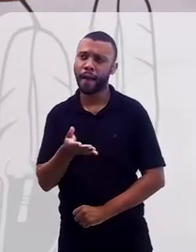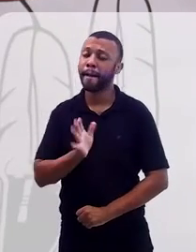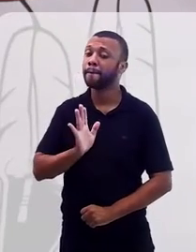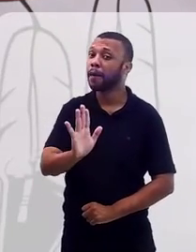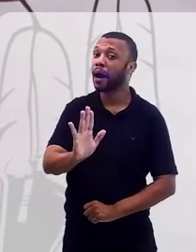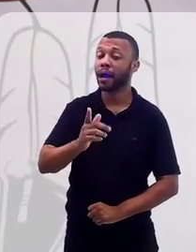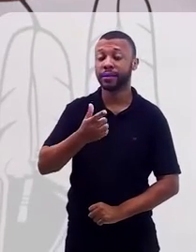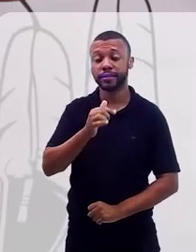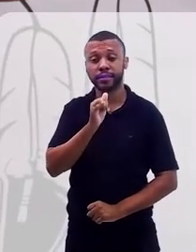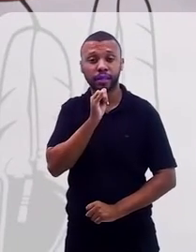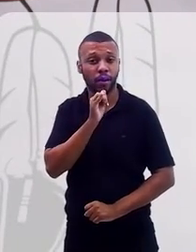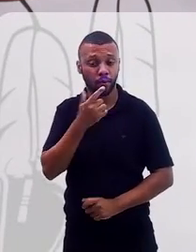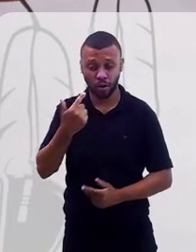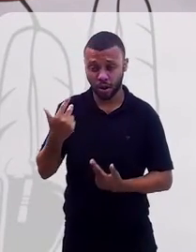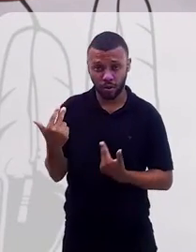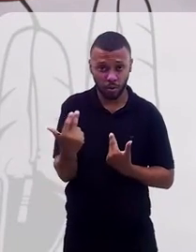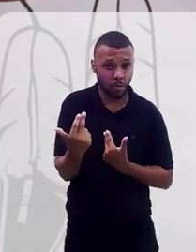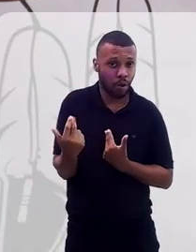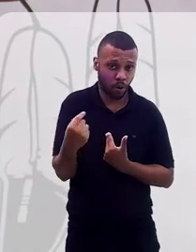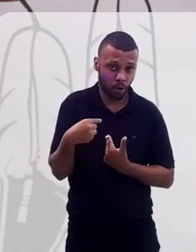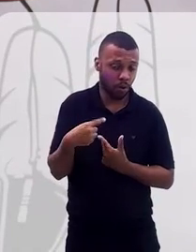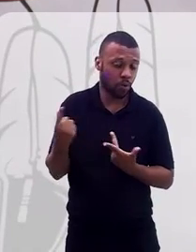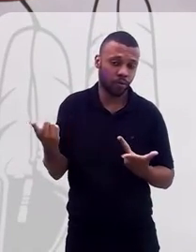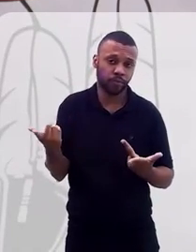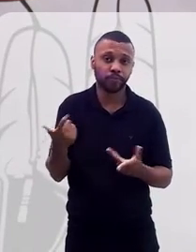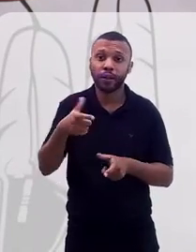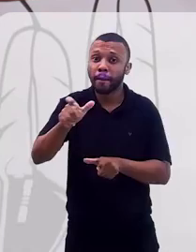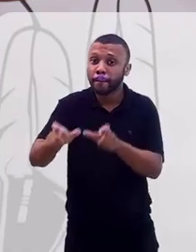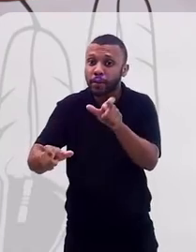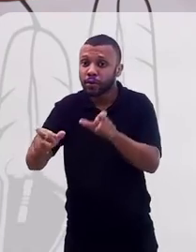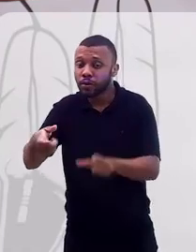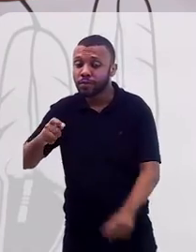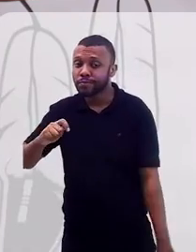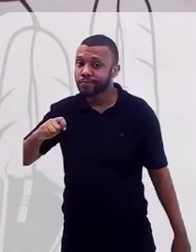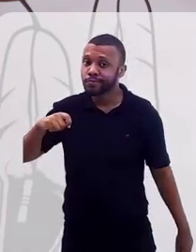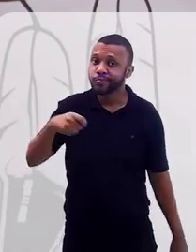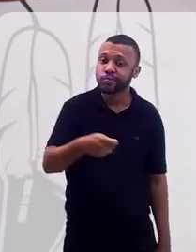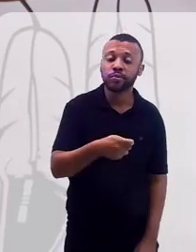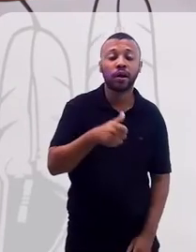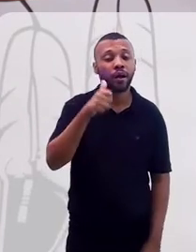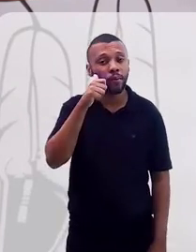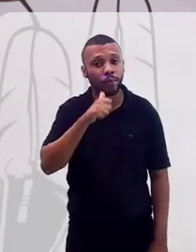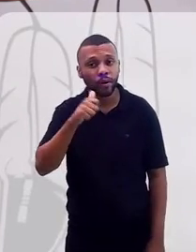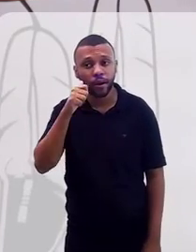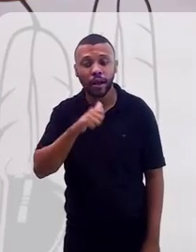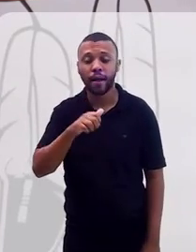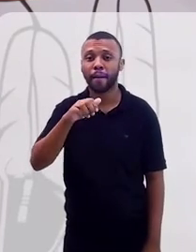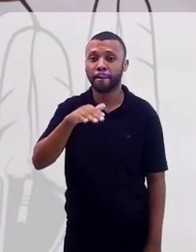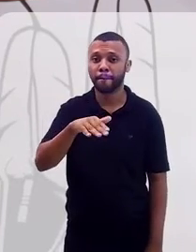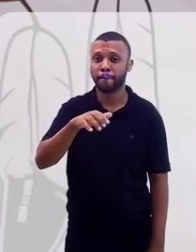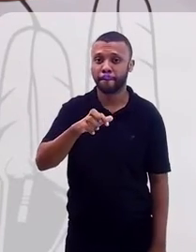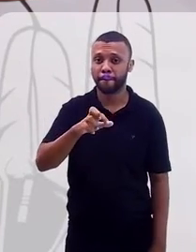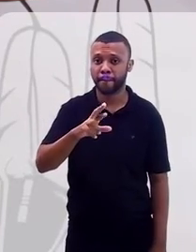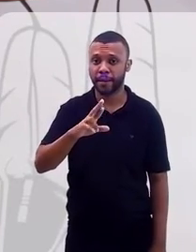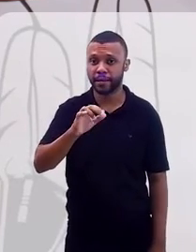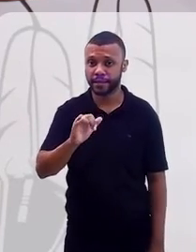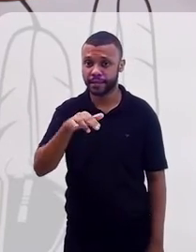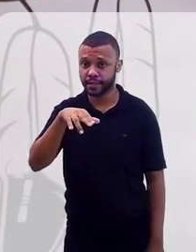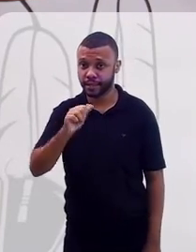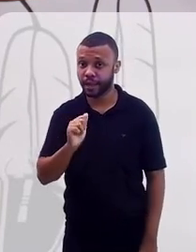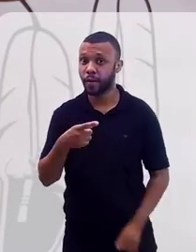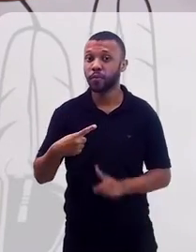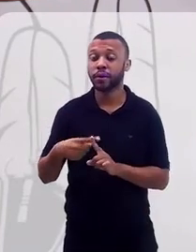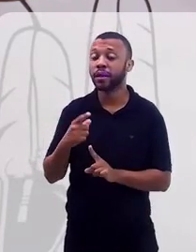embora no meu caso algumas pessoas eh preferem chamar de mulher medicina porque o